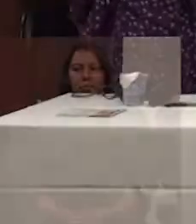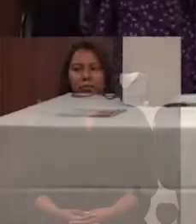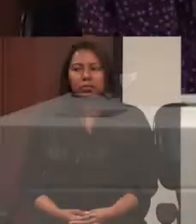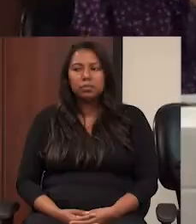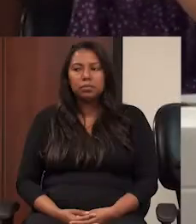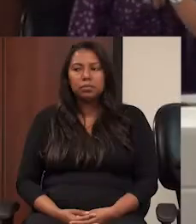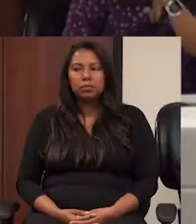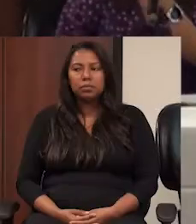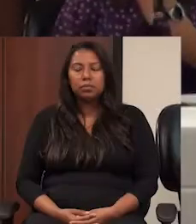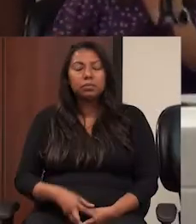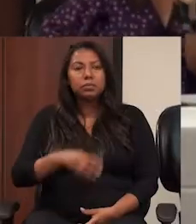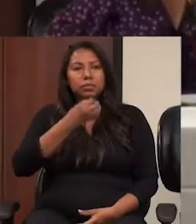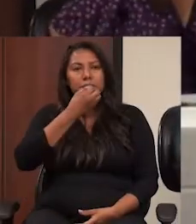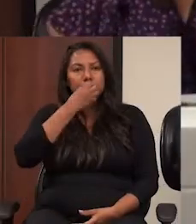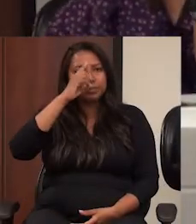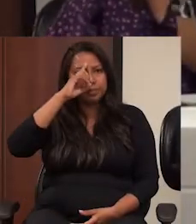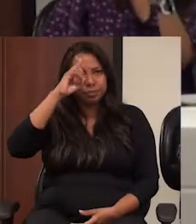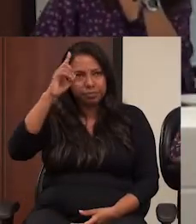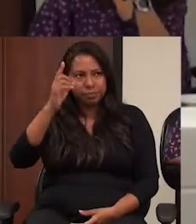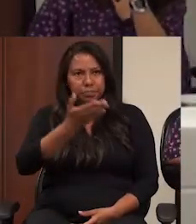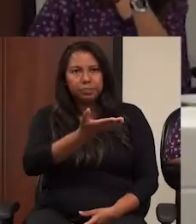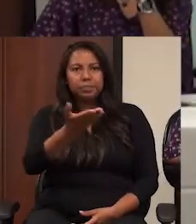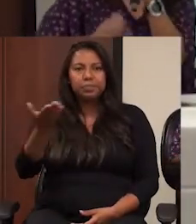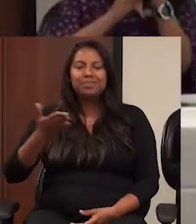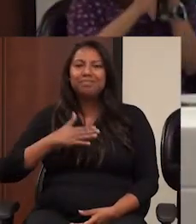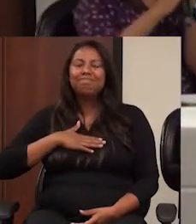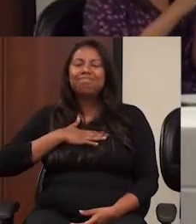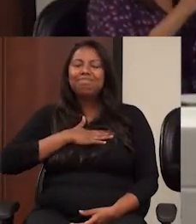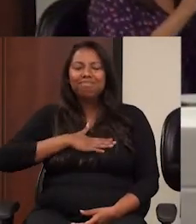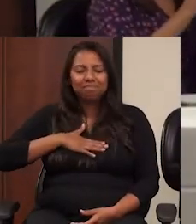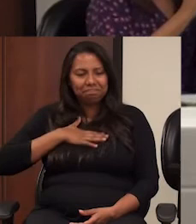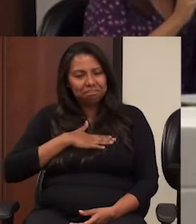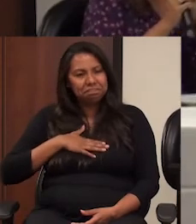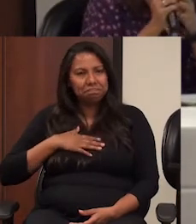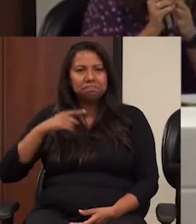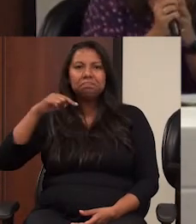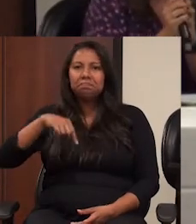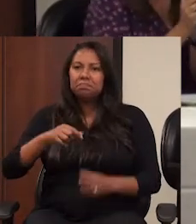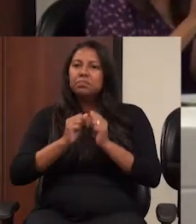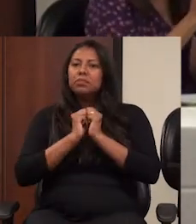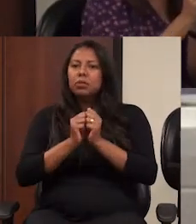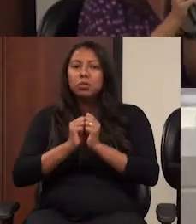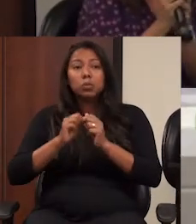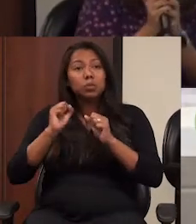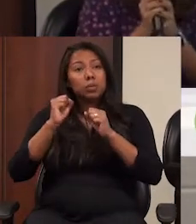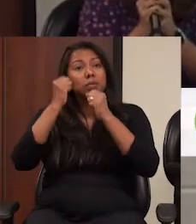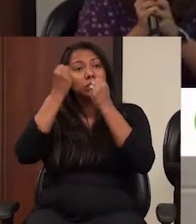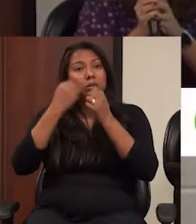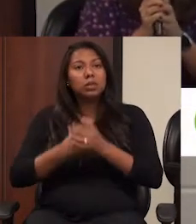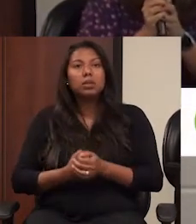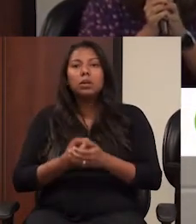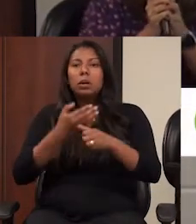Bom dia a todos e a todas. É um prazer enorme estar aqui na Defensoria participando desse